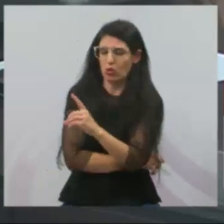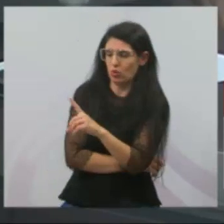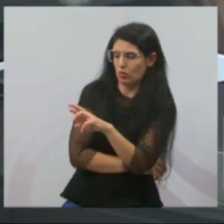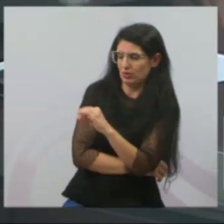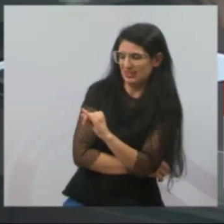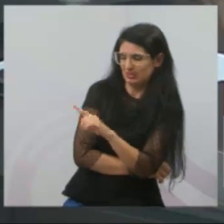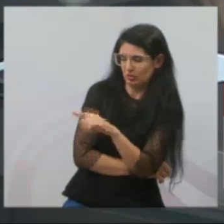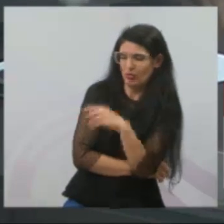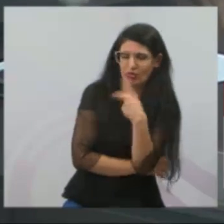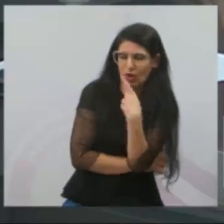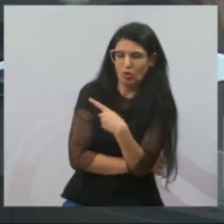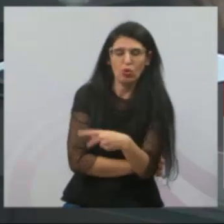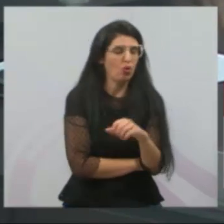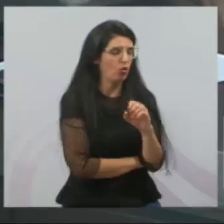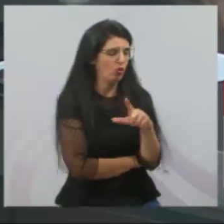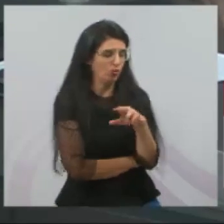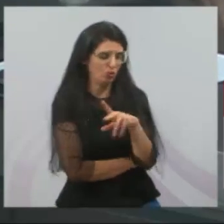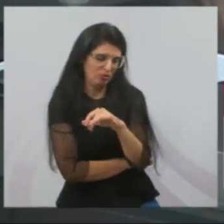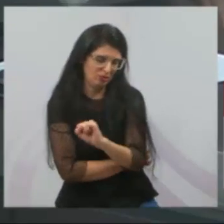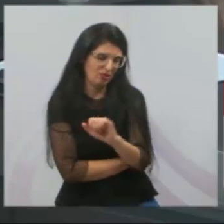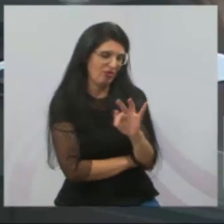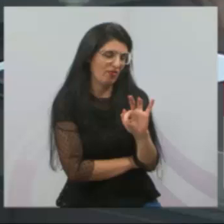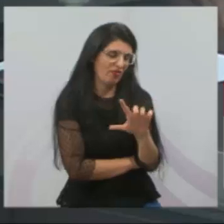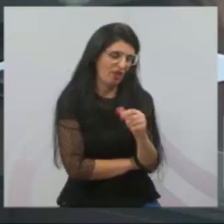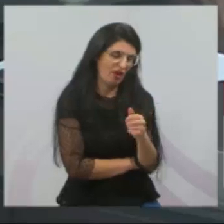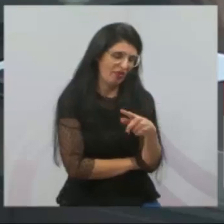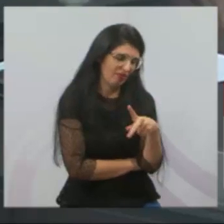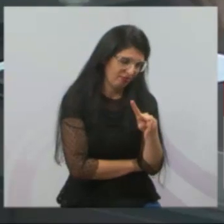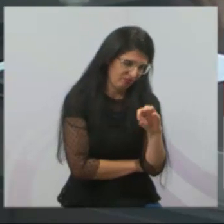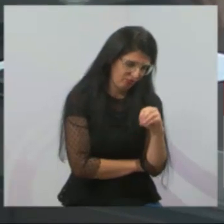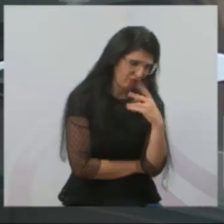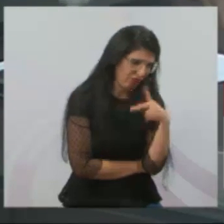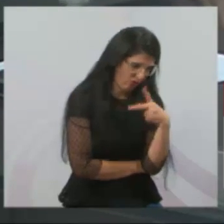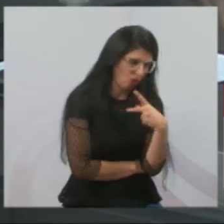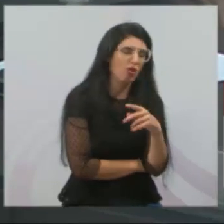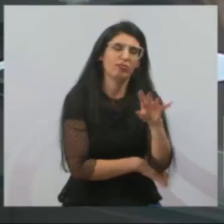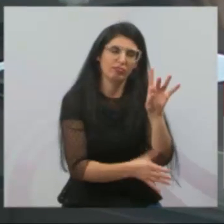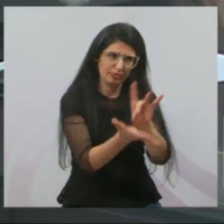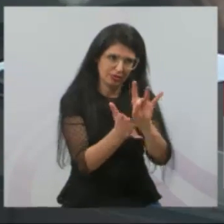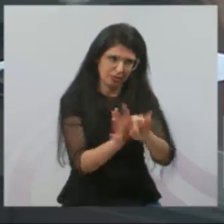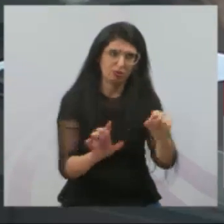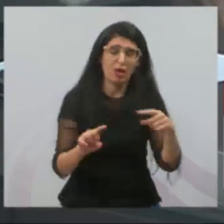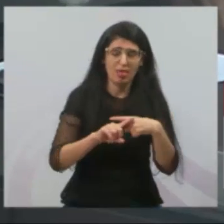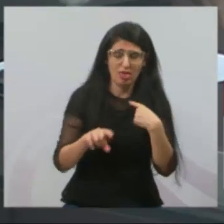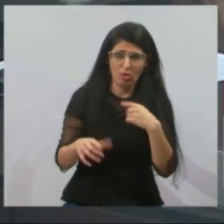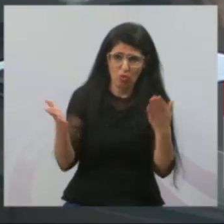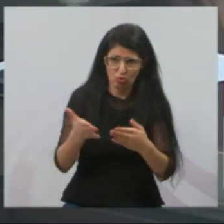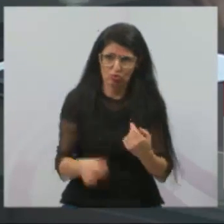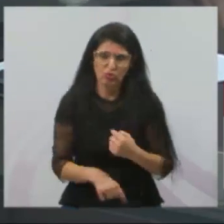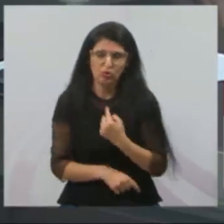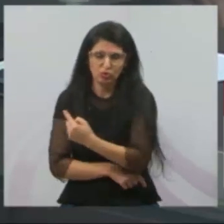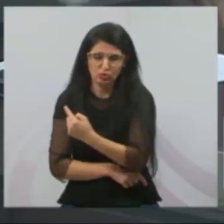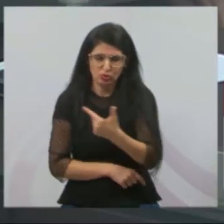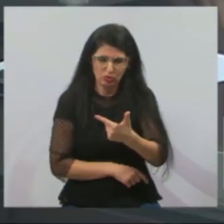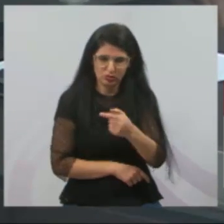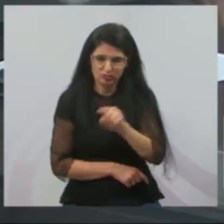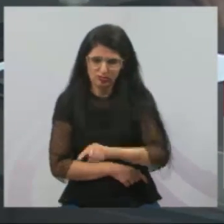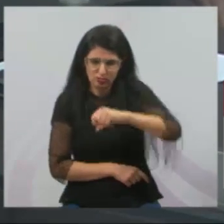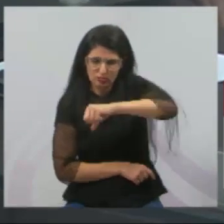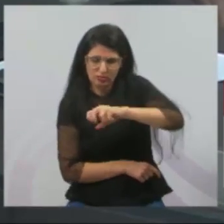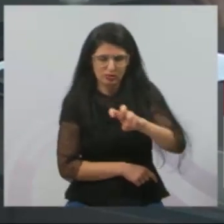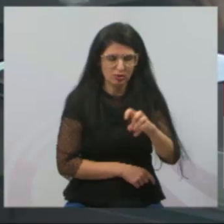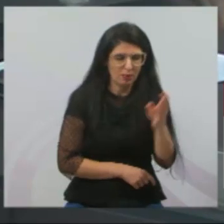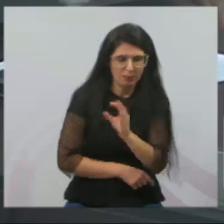Flávio comentou algumas situações que aqui a gente vivenciou. Hoje nós contribuímos 2,95.